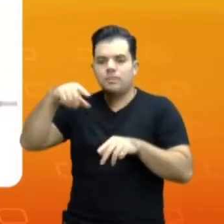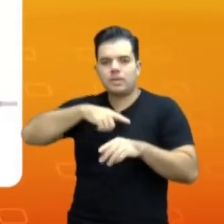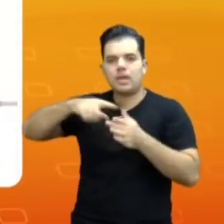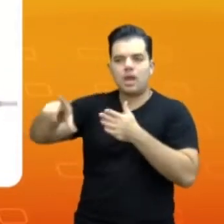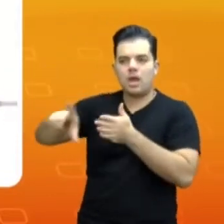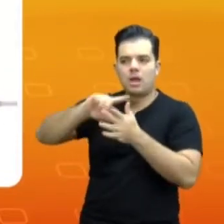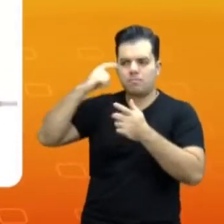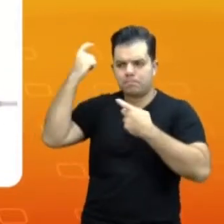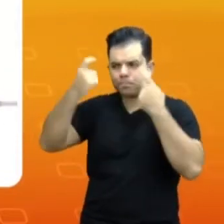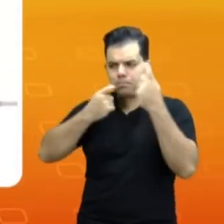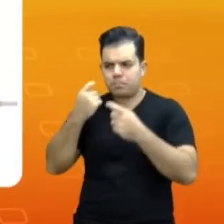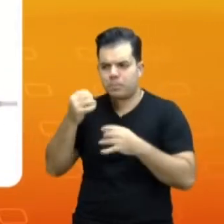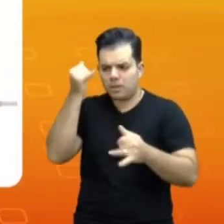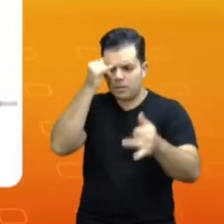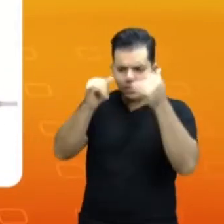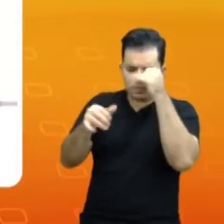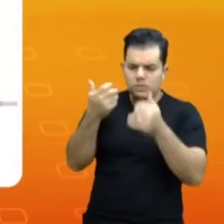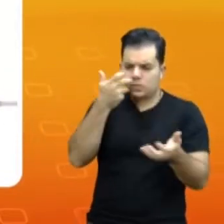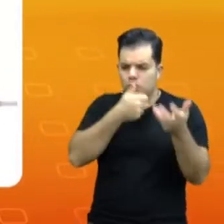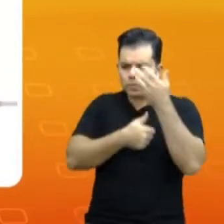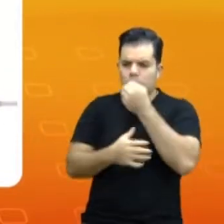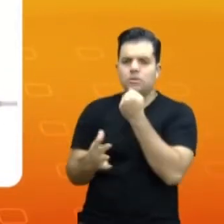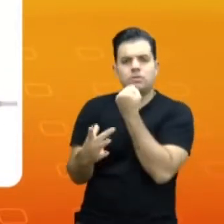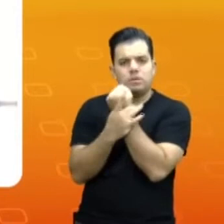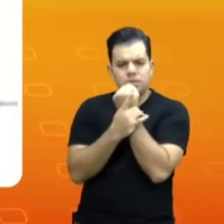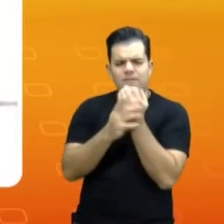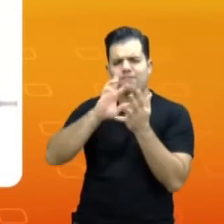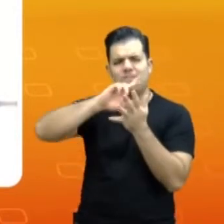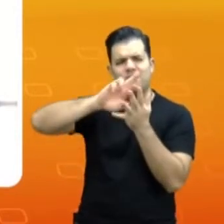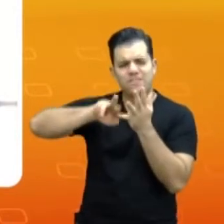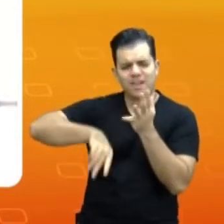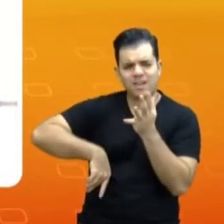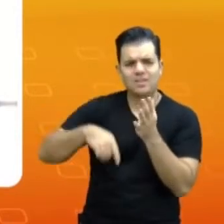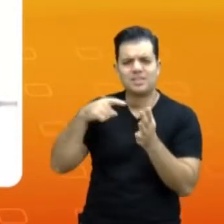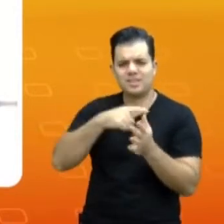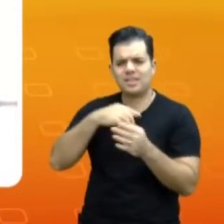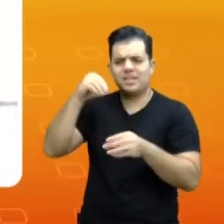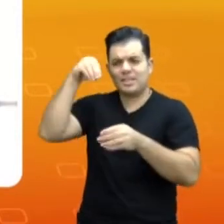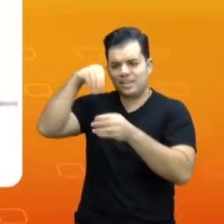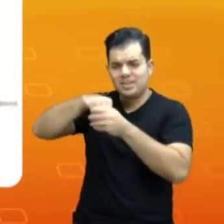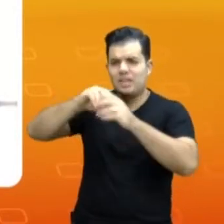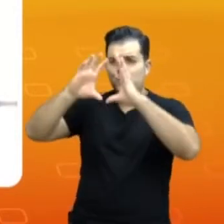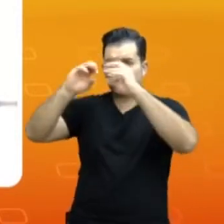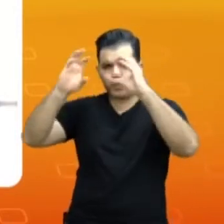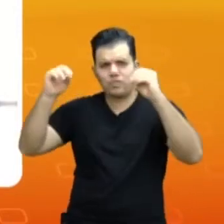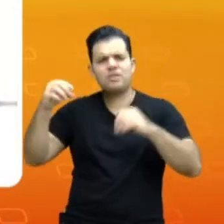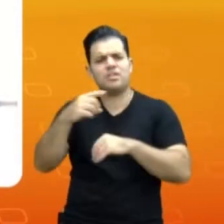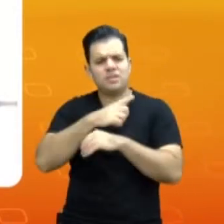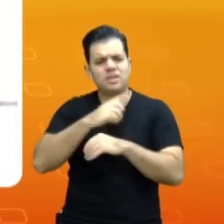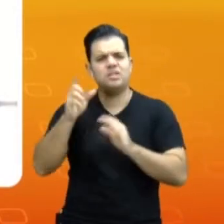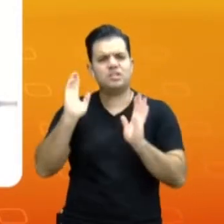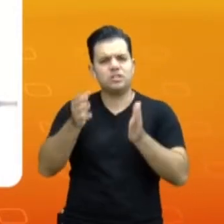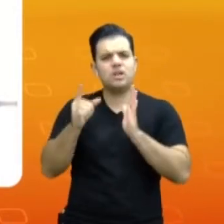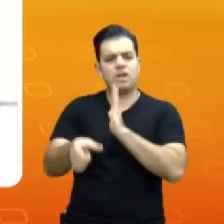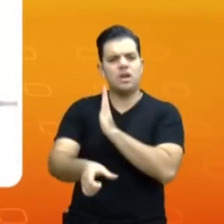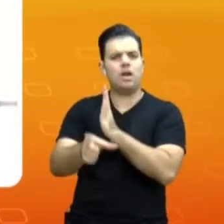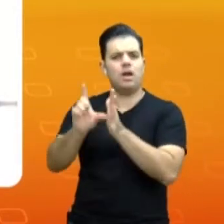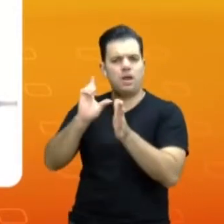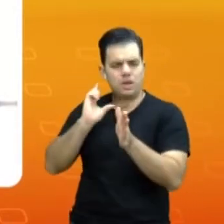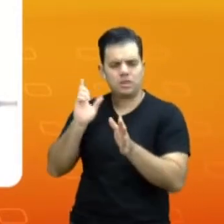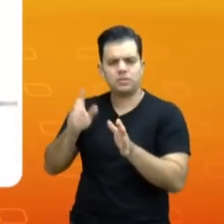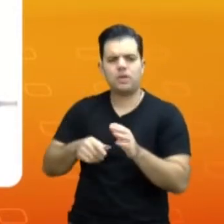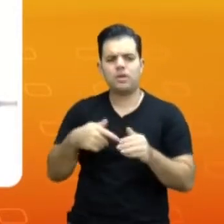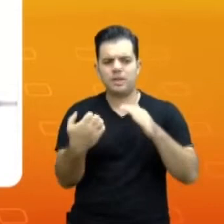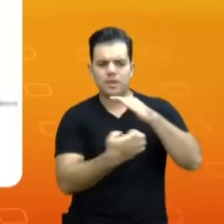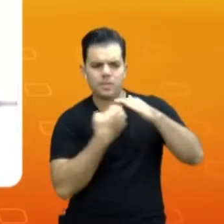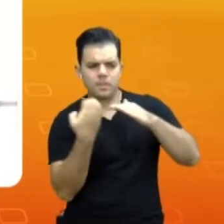preocupações de segurança que aí a cloud tem, vai ter o fornecedor da cloud